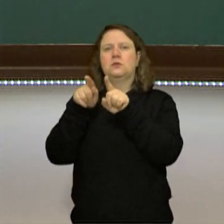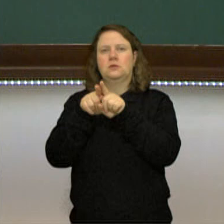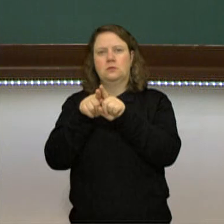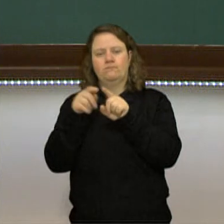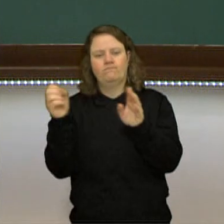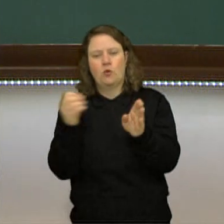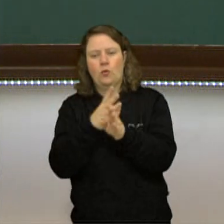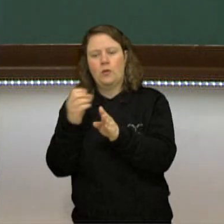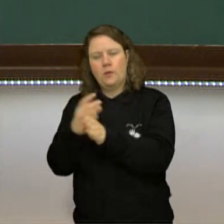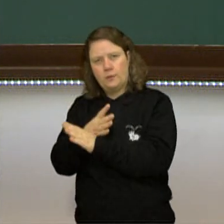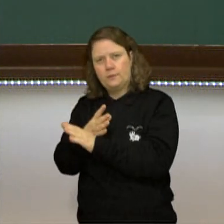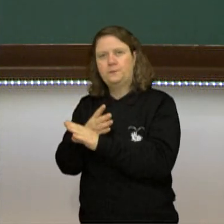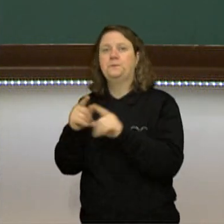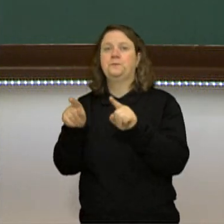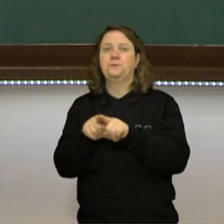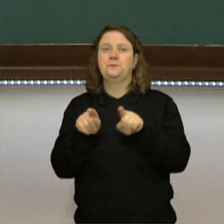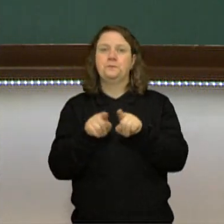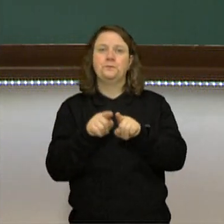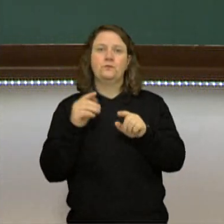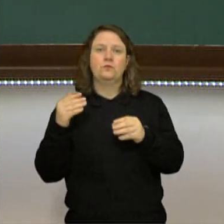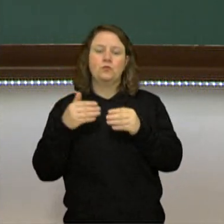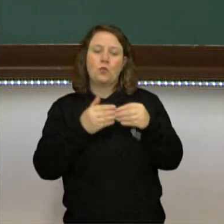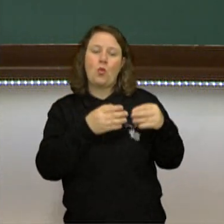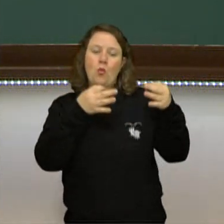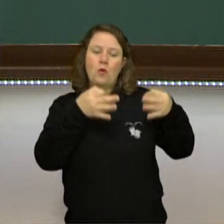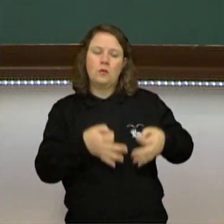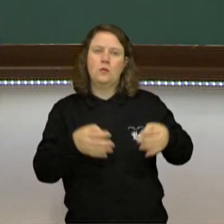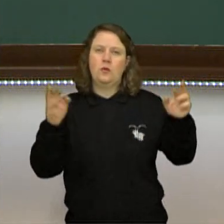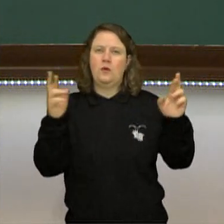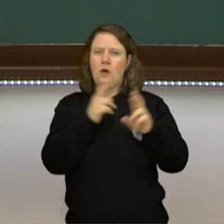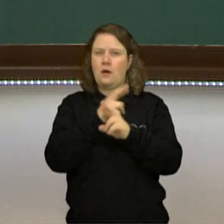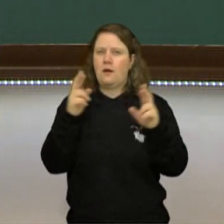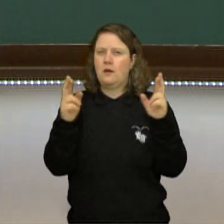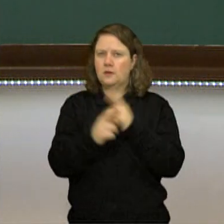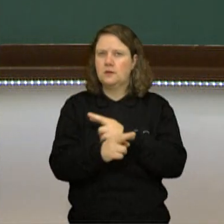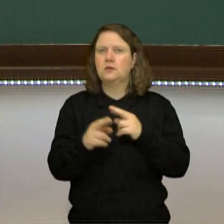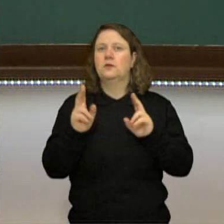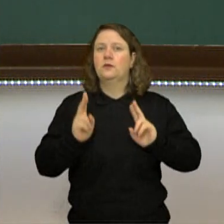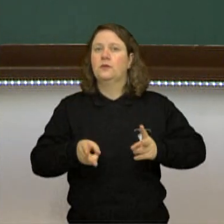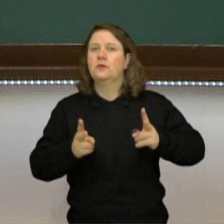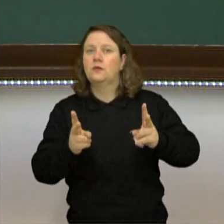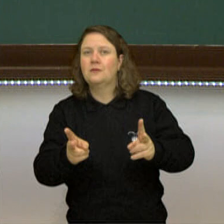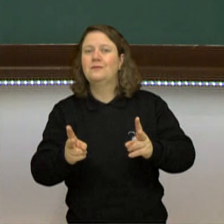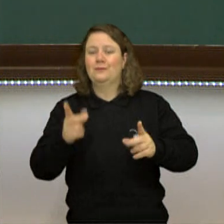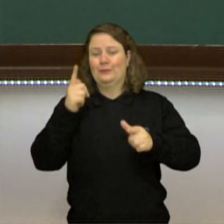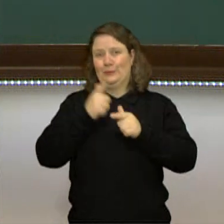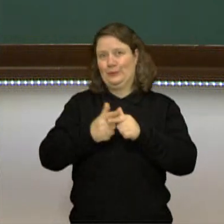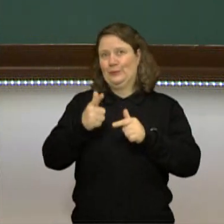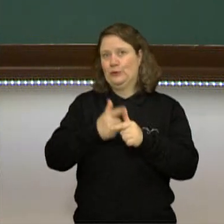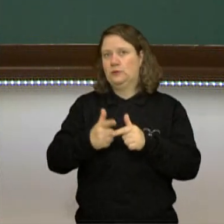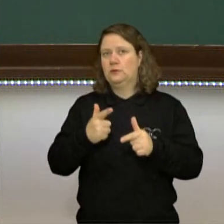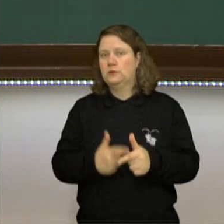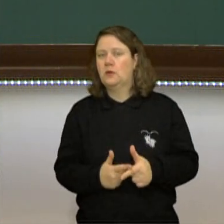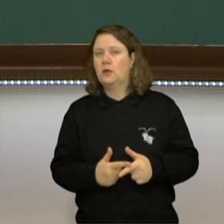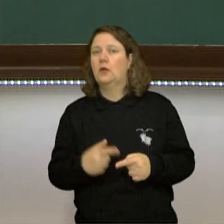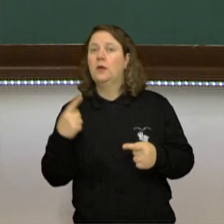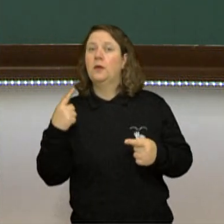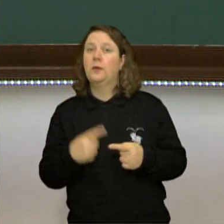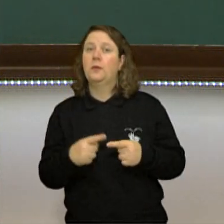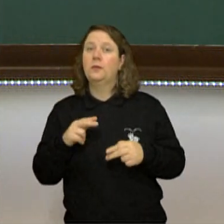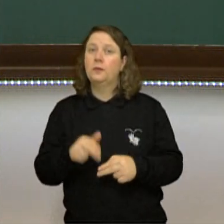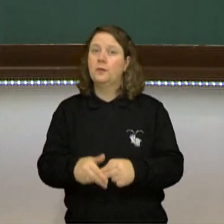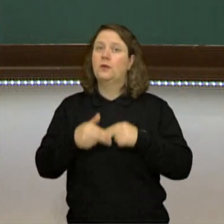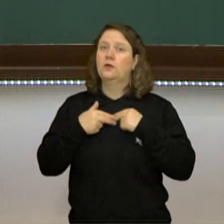novo direcionamento, as relações entre os dois blocos continuaram tensas, por conta da aproximação da